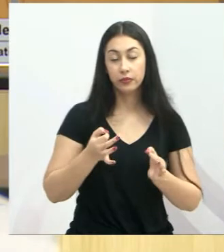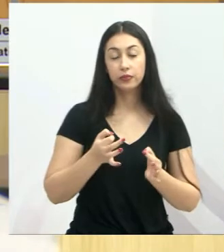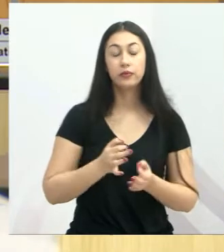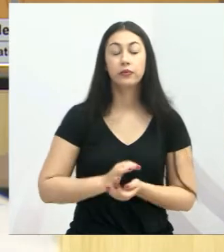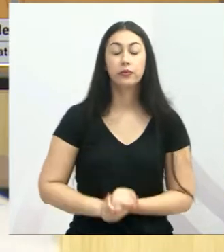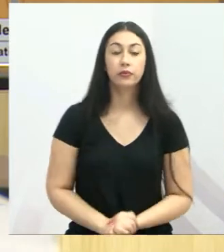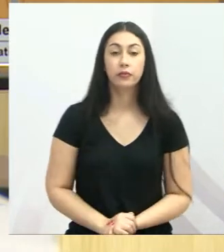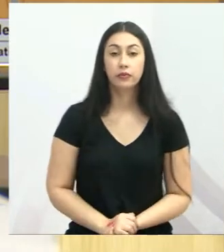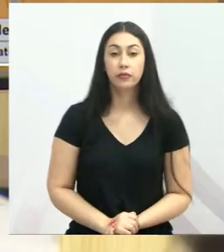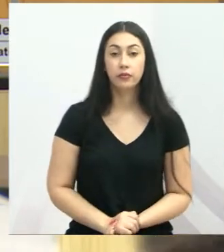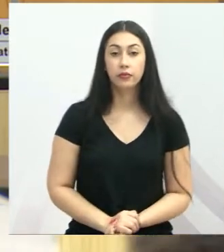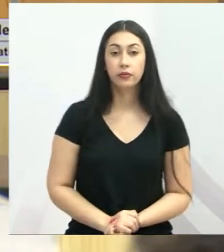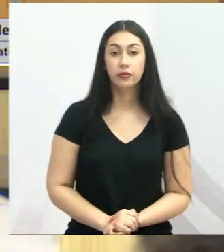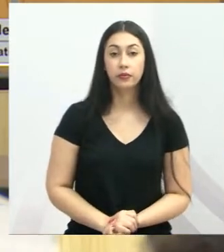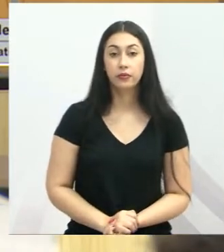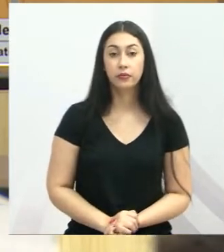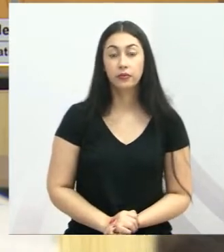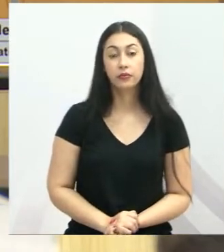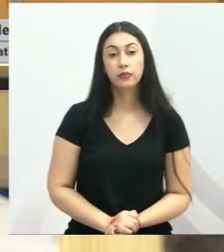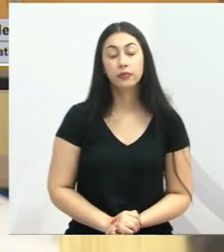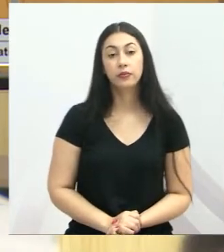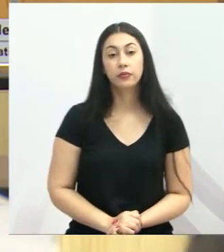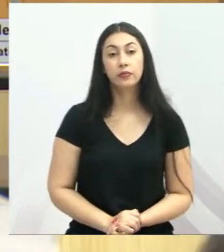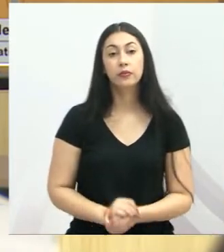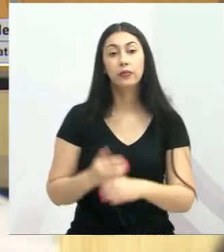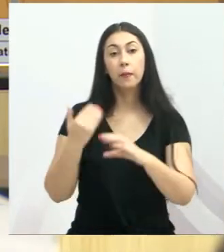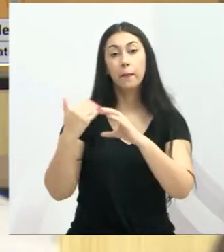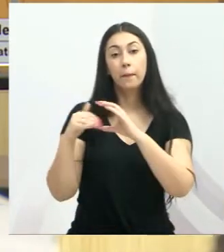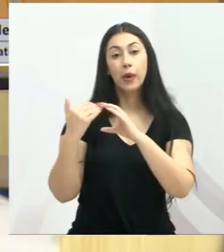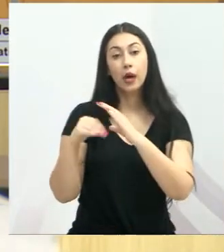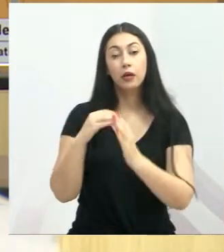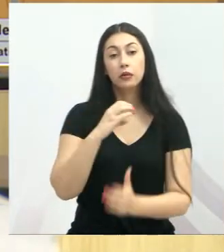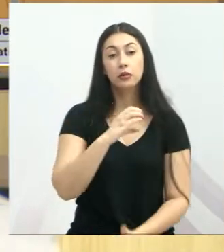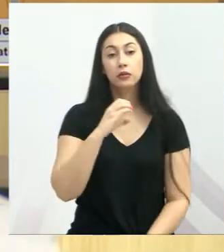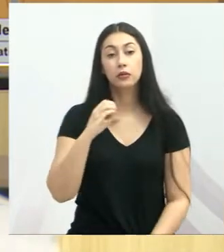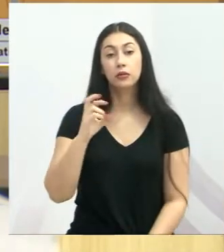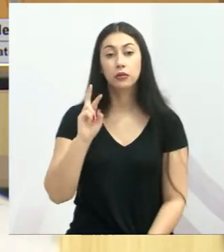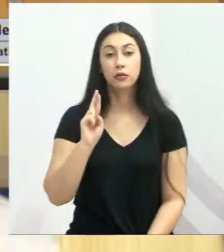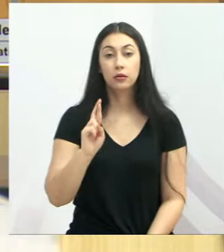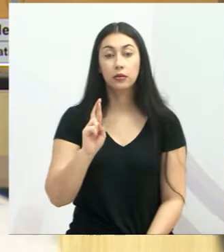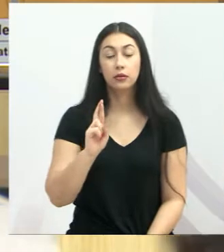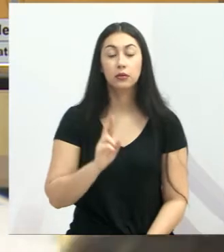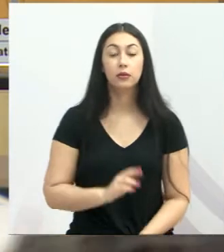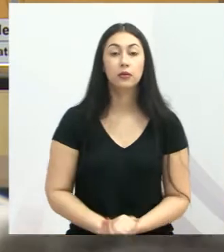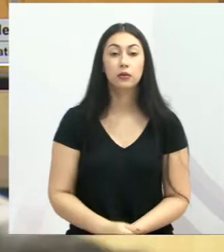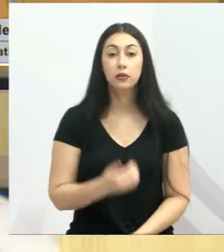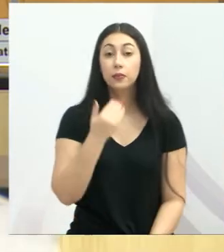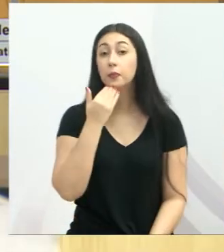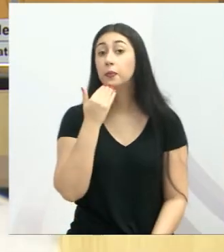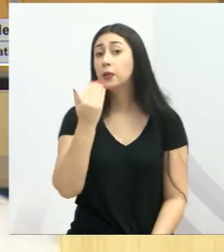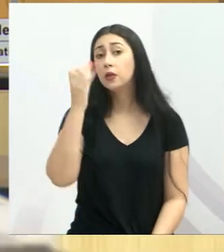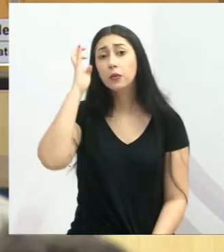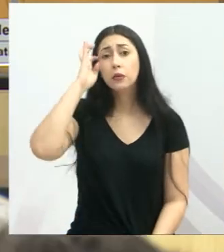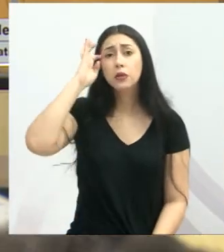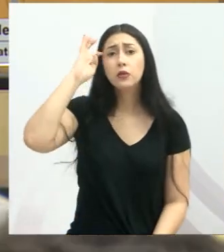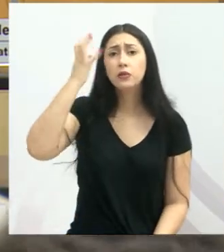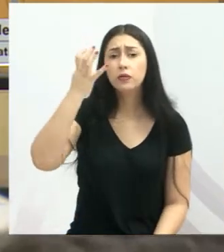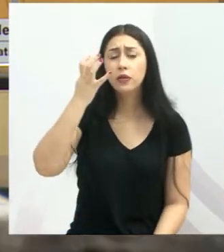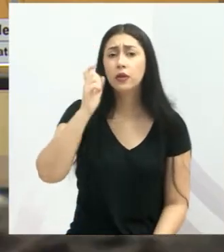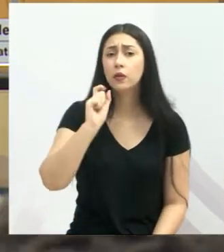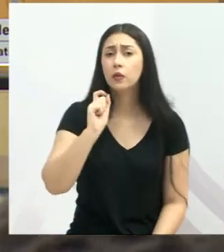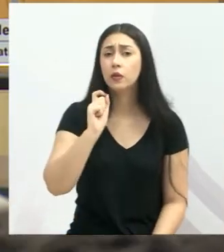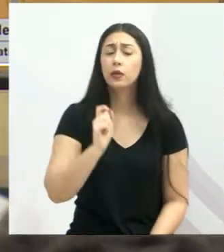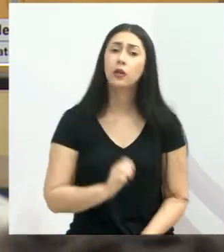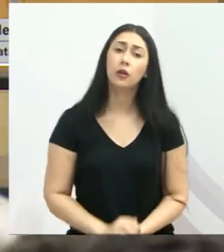cumpridas as formalidades regimentais, seja oficiado a CCR Nova Dutra, solicitando providências referente